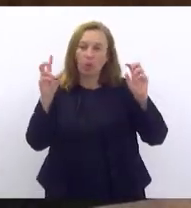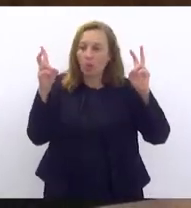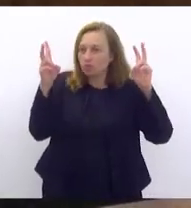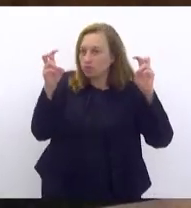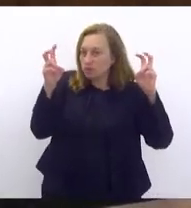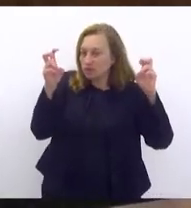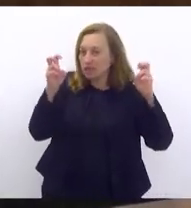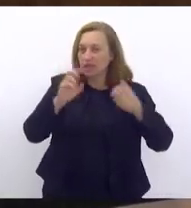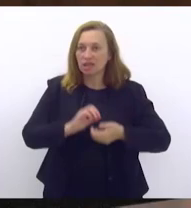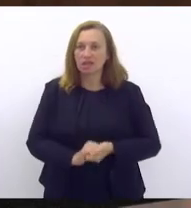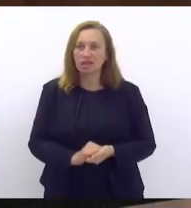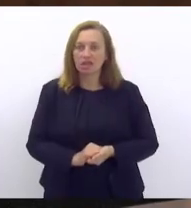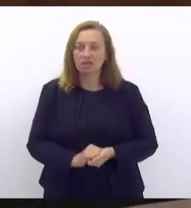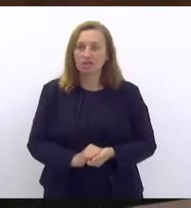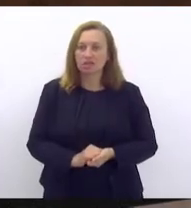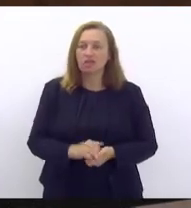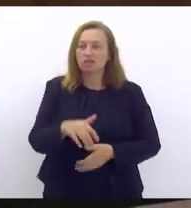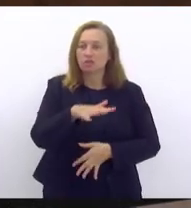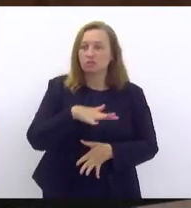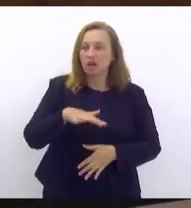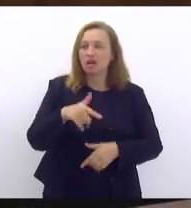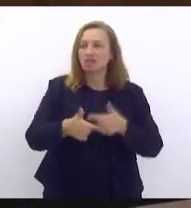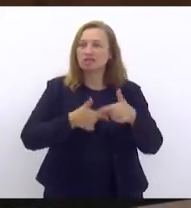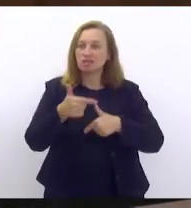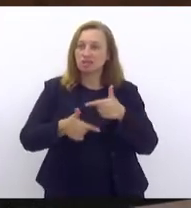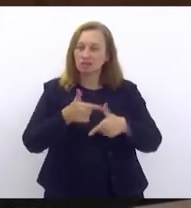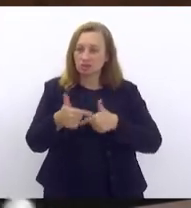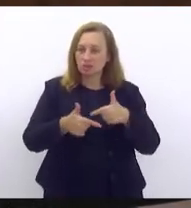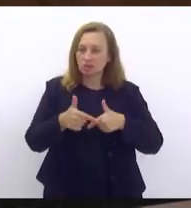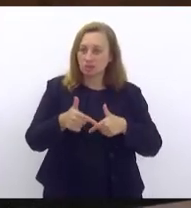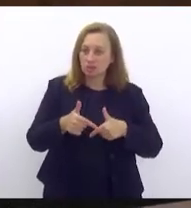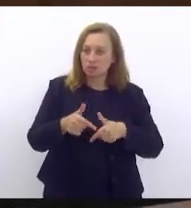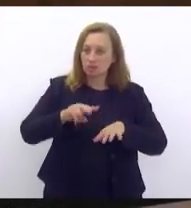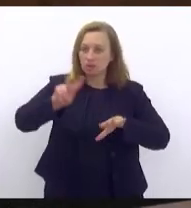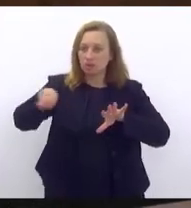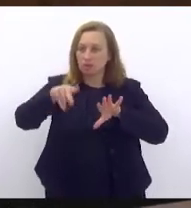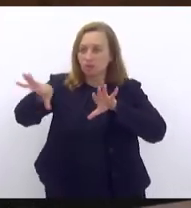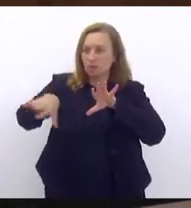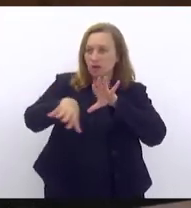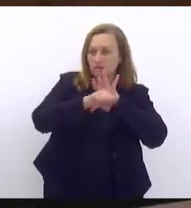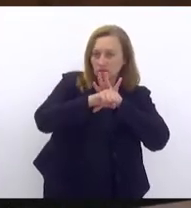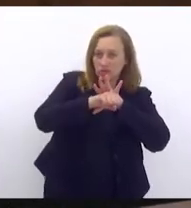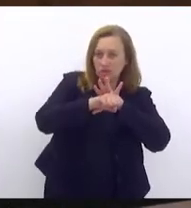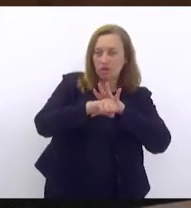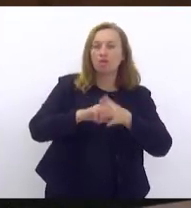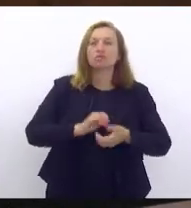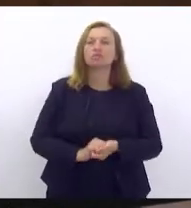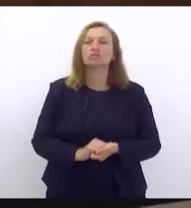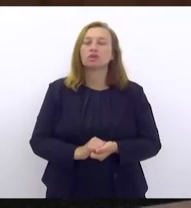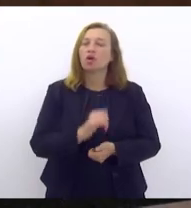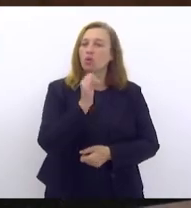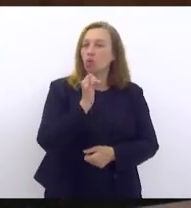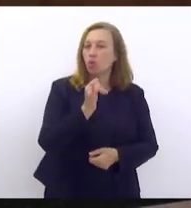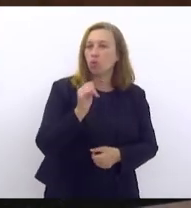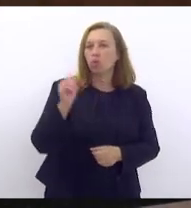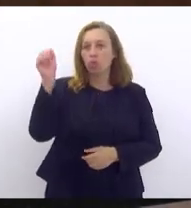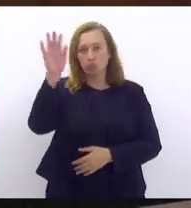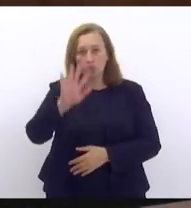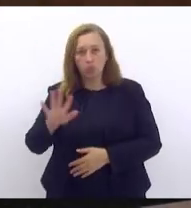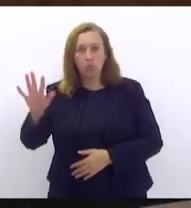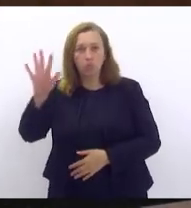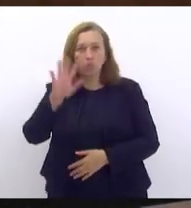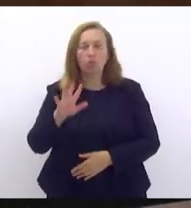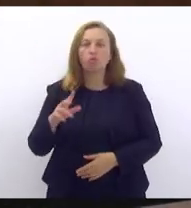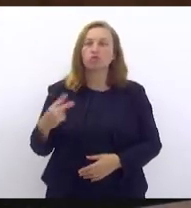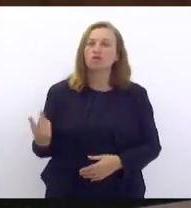do estabelecimento de um mercado de trabalho para as e os operadores do audiovisual fluminense, nacional, e também